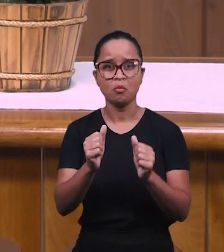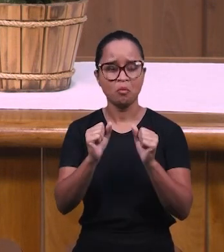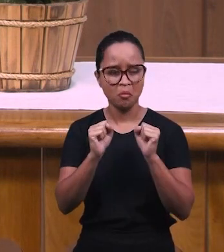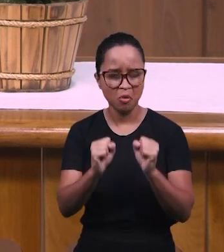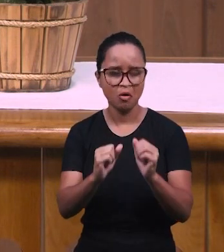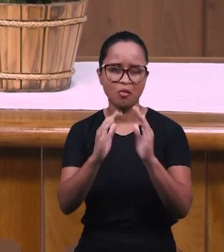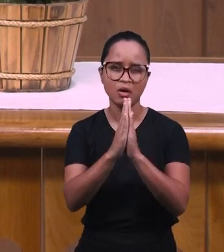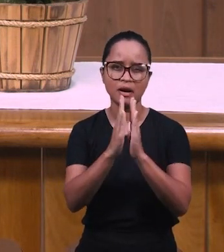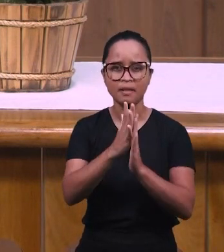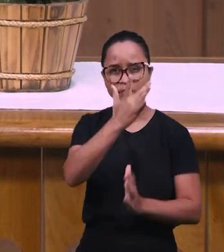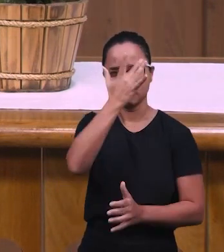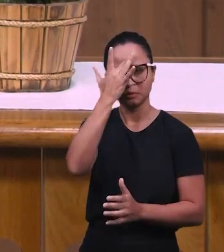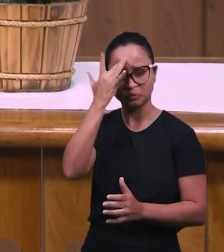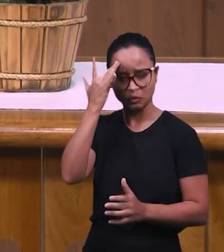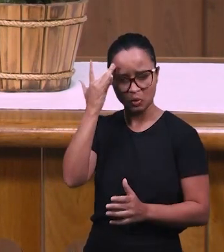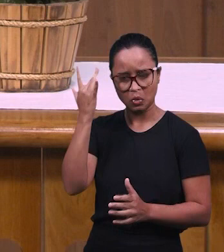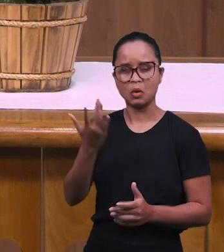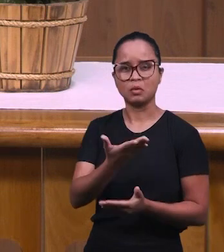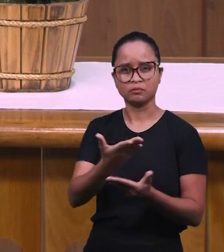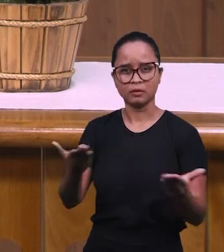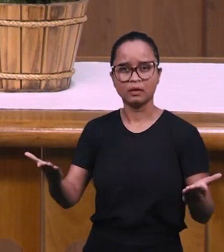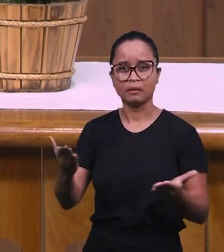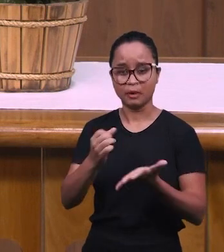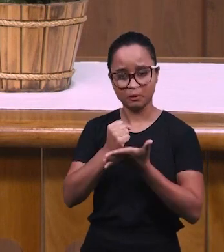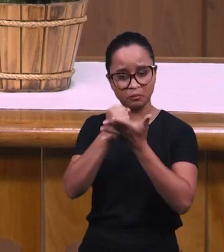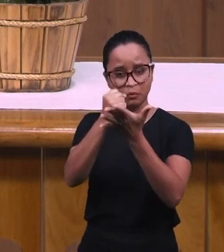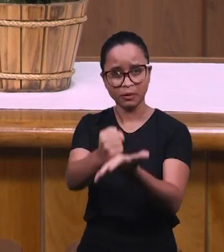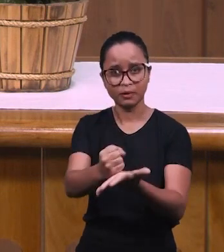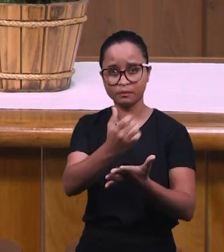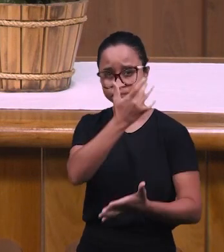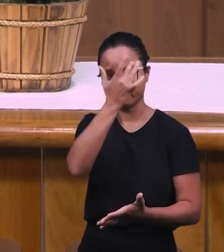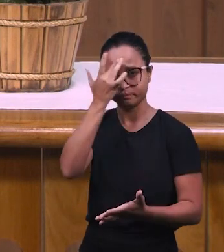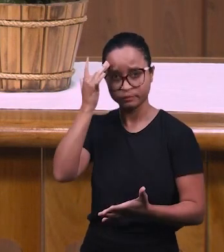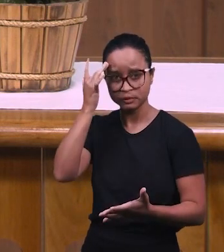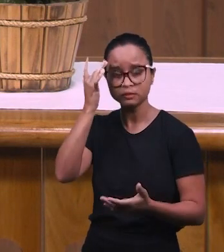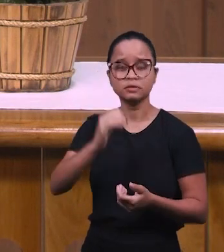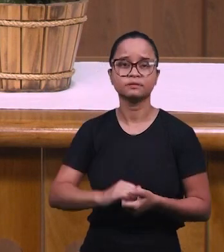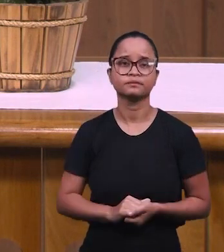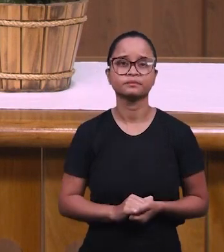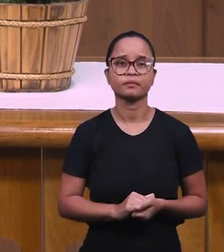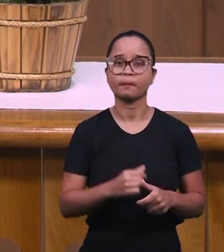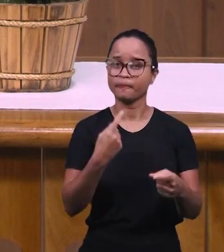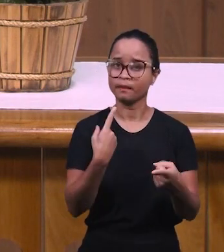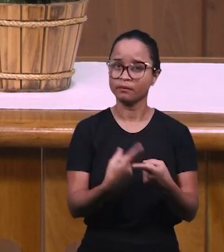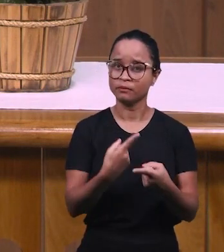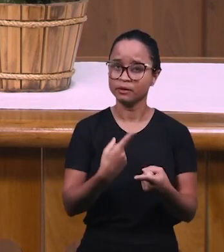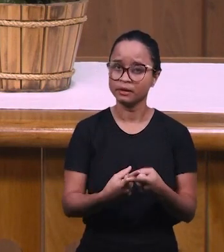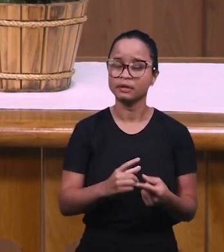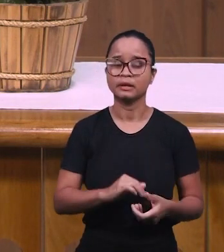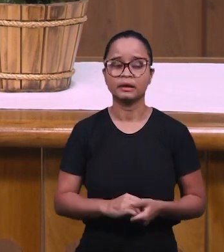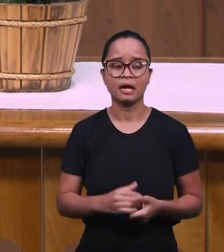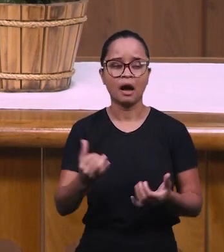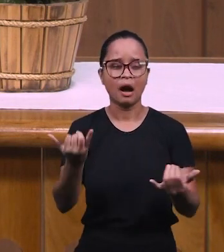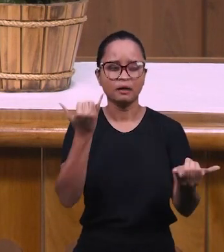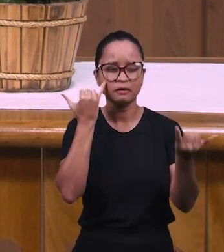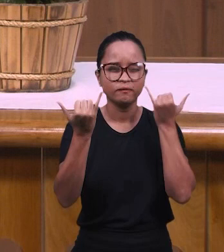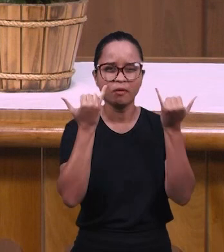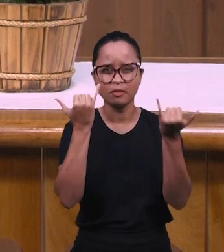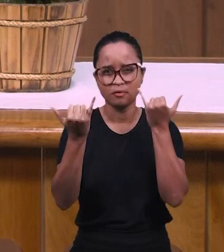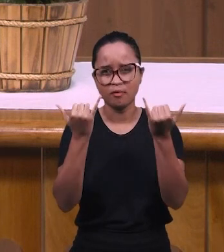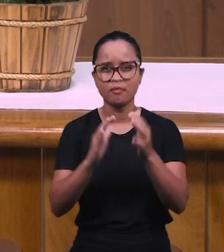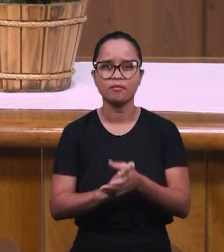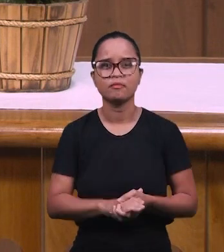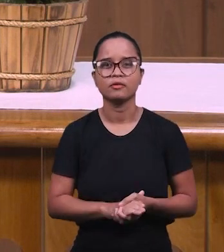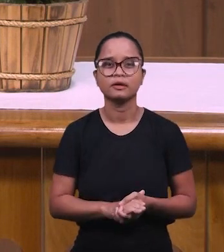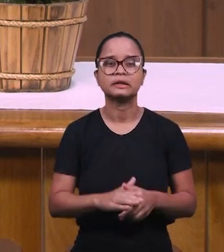pudessem orar pelas pessoas, para que eles pudessem assistir, porque as notícias a